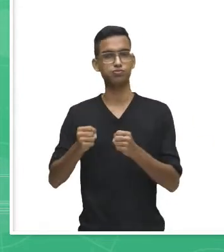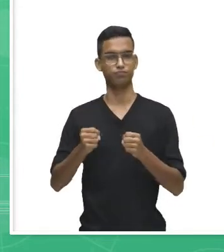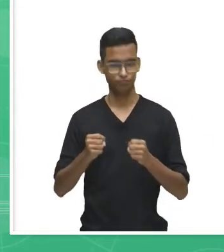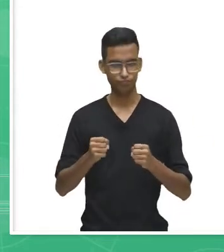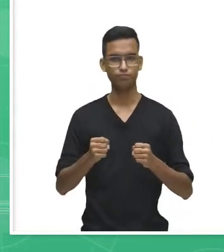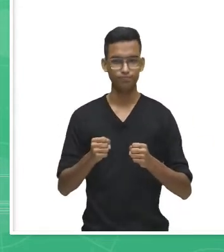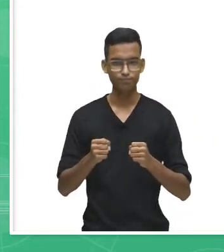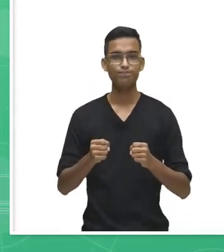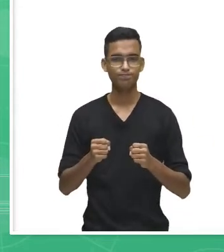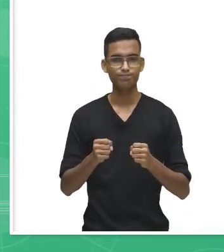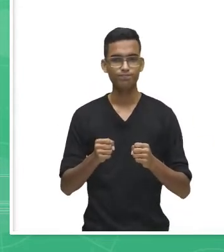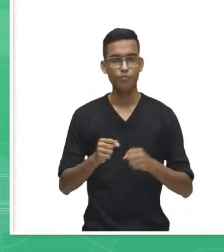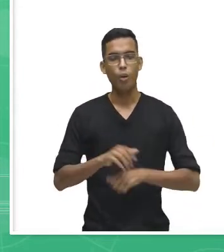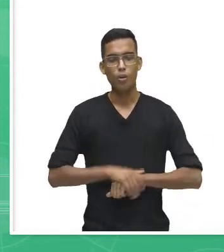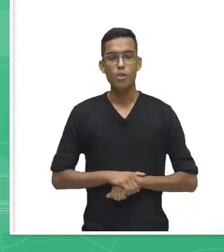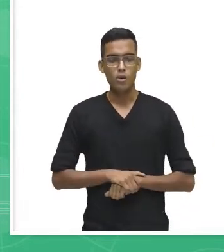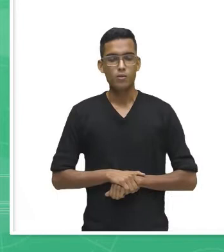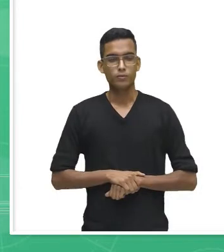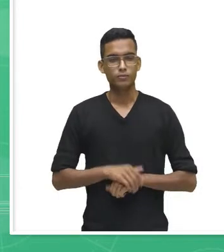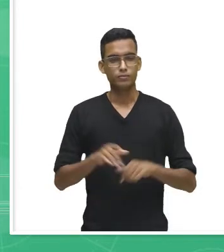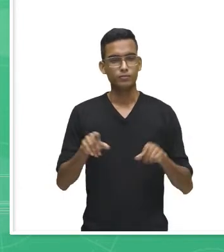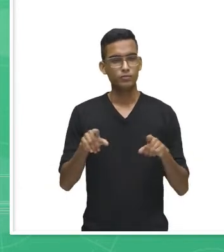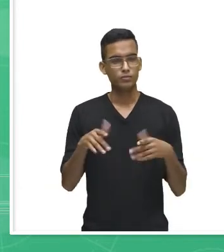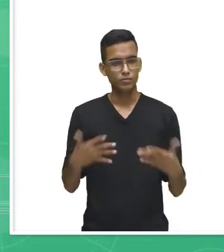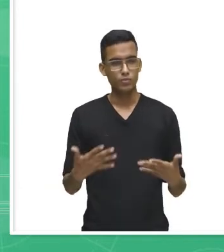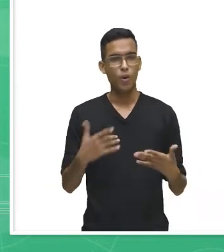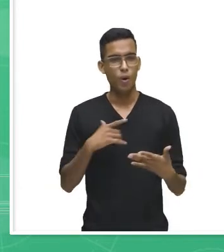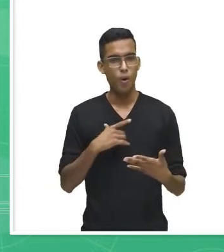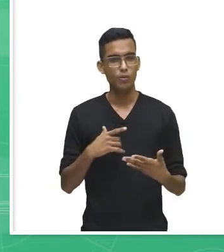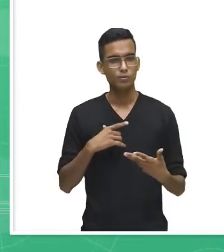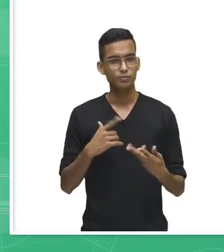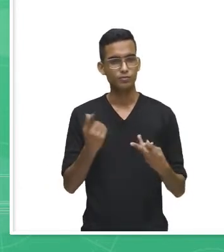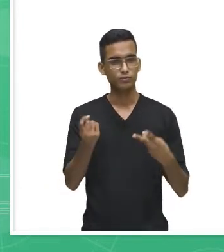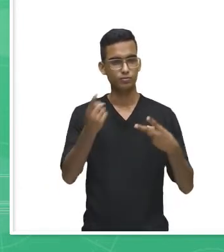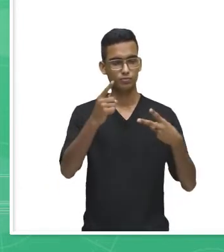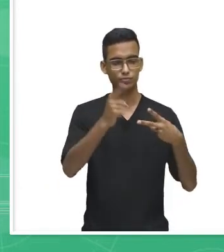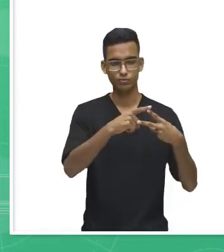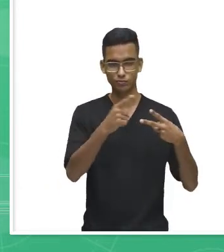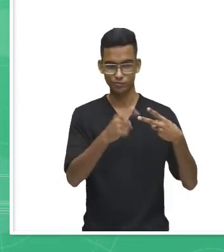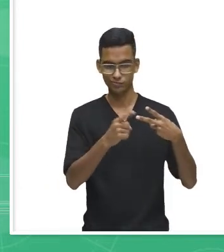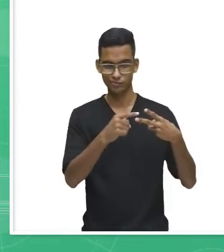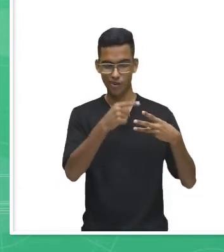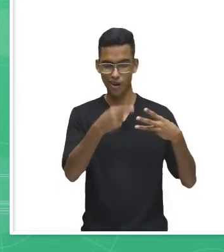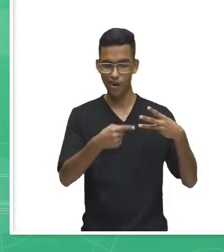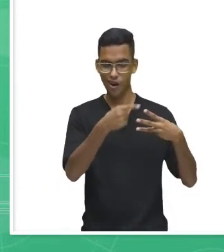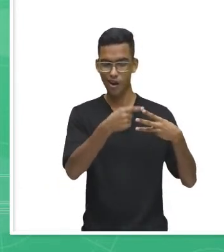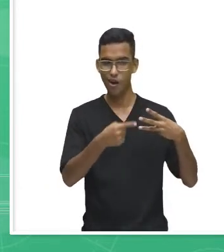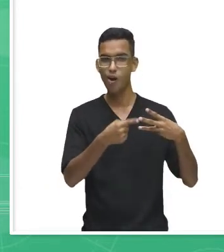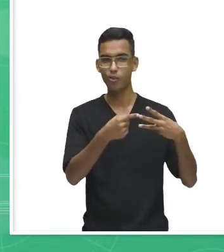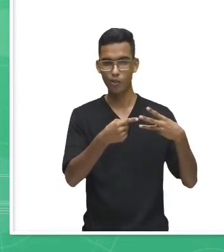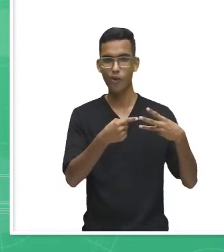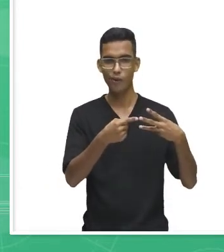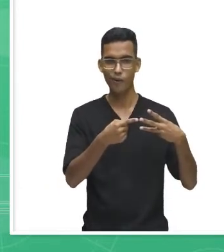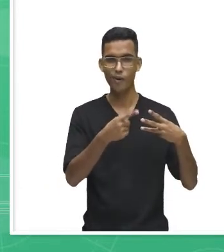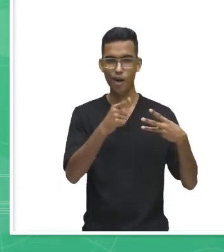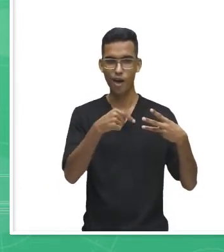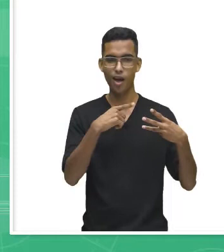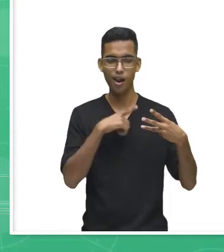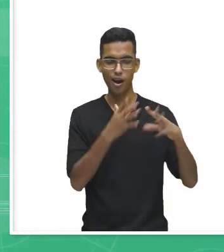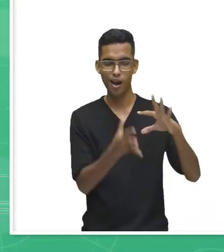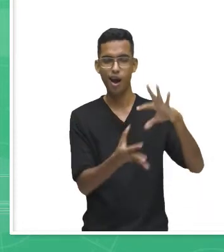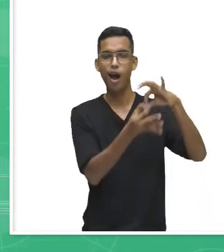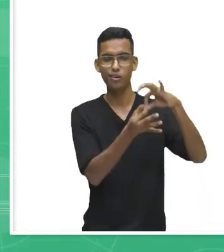duas instituições aí, vão justificar essa divisão social aí em 3 estados, que, é claro, vai